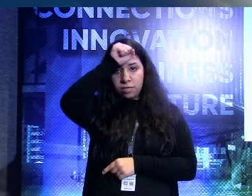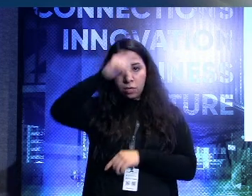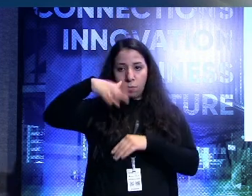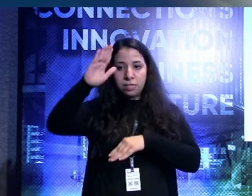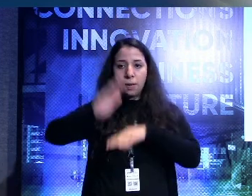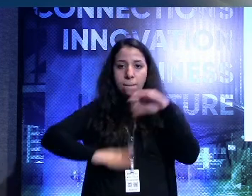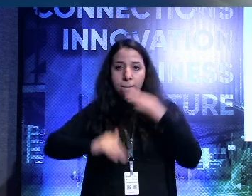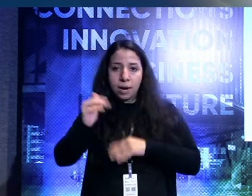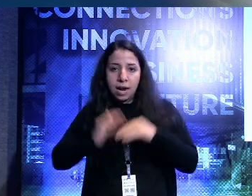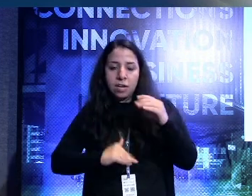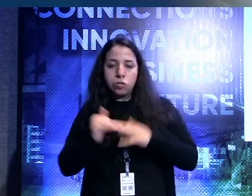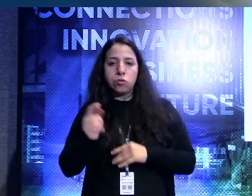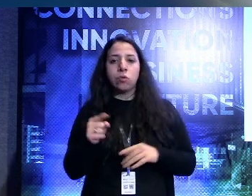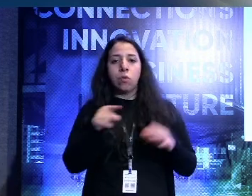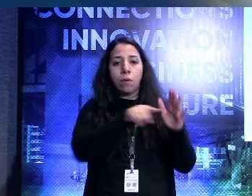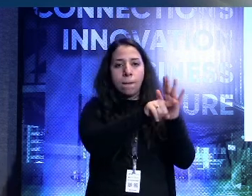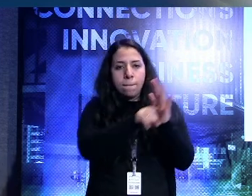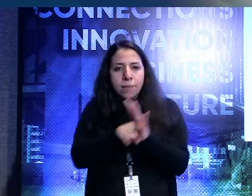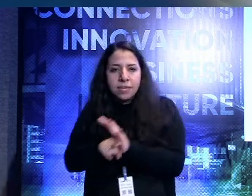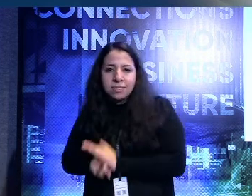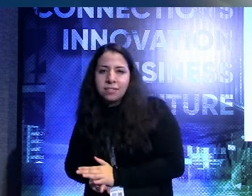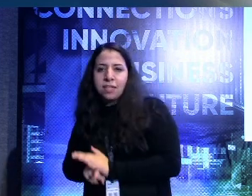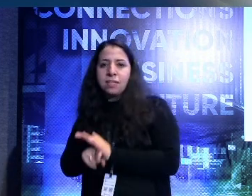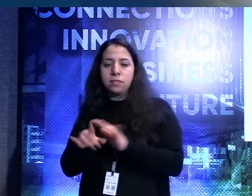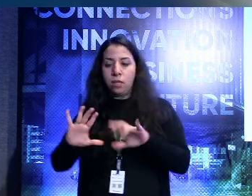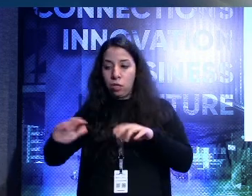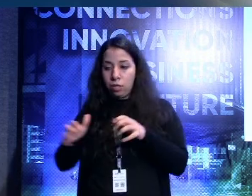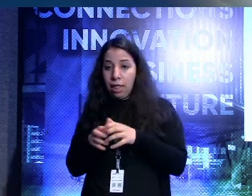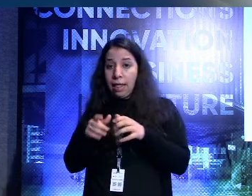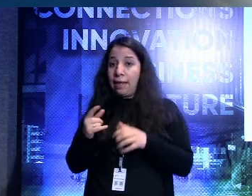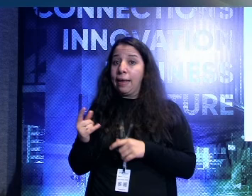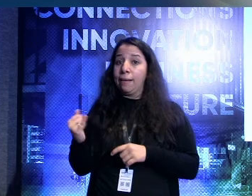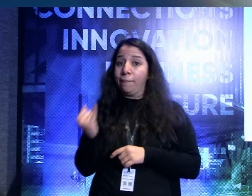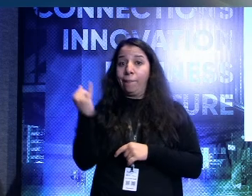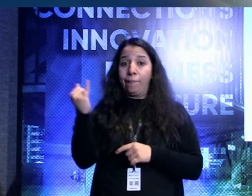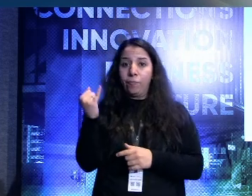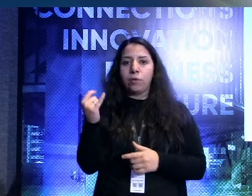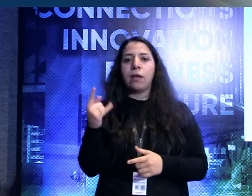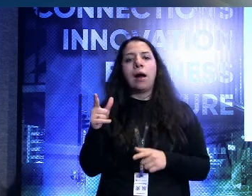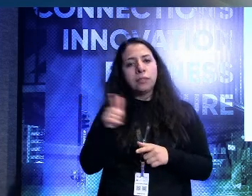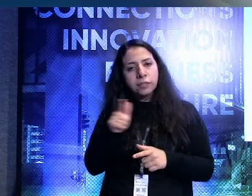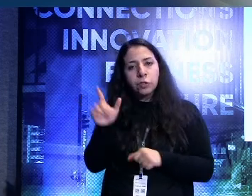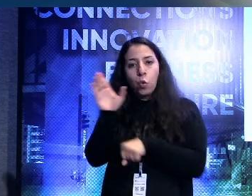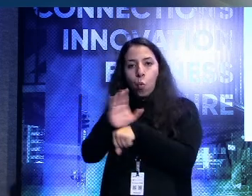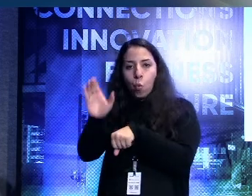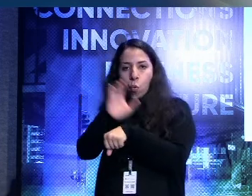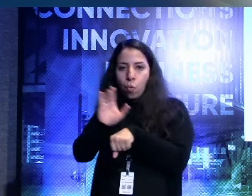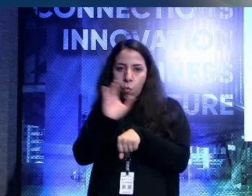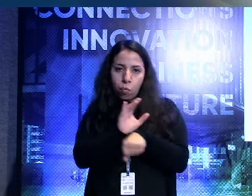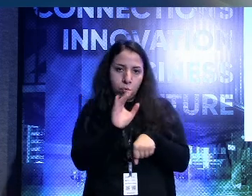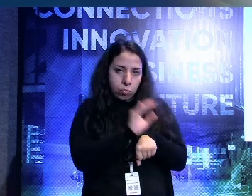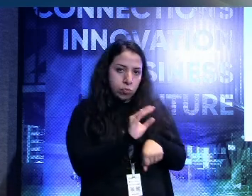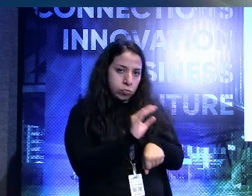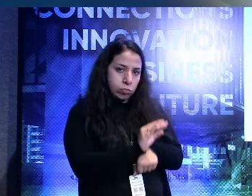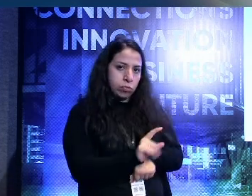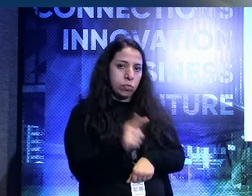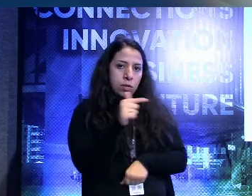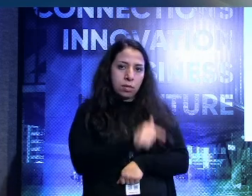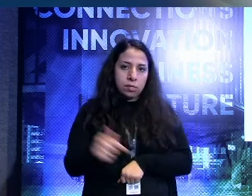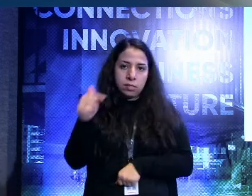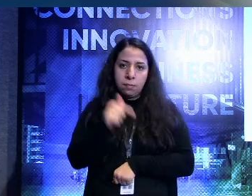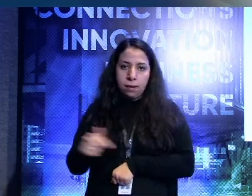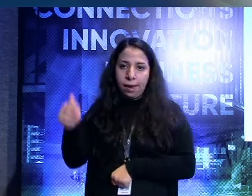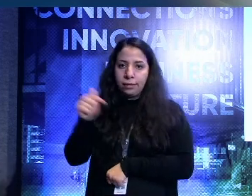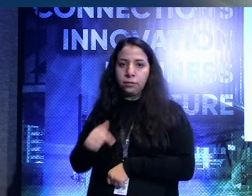né, pesquisas realmente com os times são fundamentais. A gente tem os pulses semanais com todos os times, colhendo informações sobre cultura,